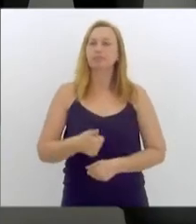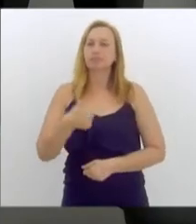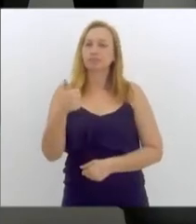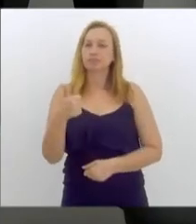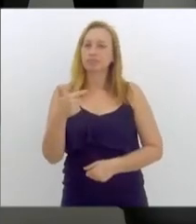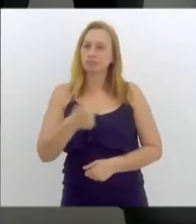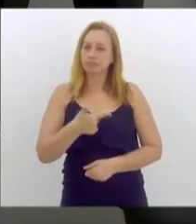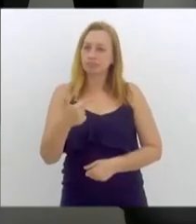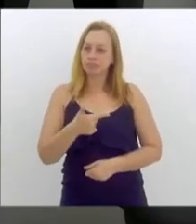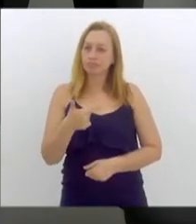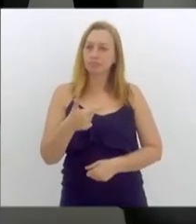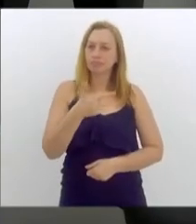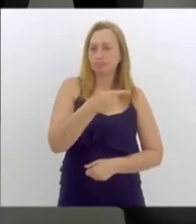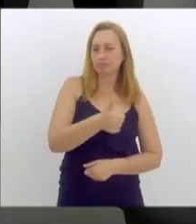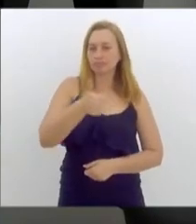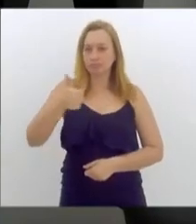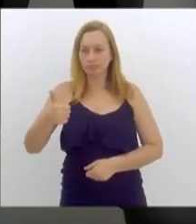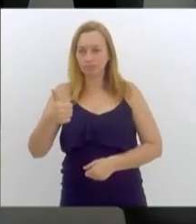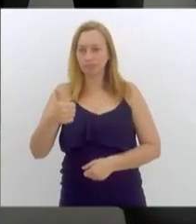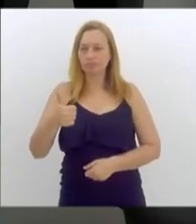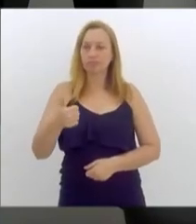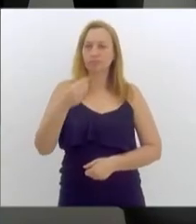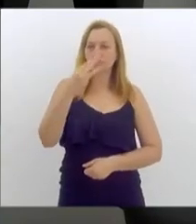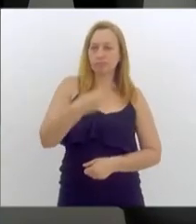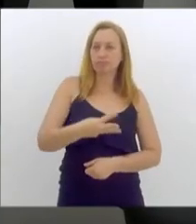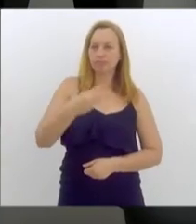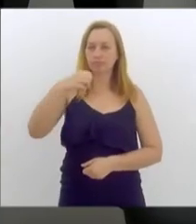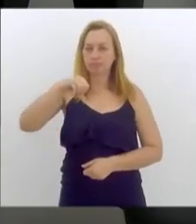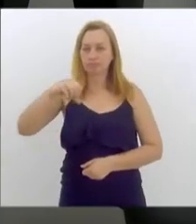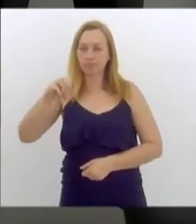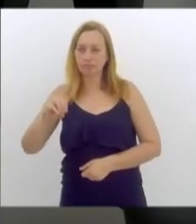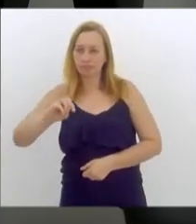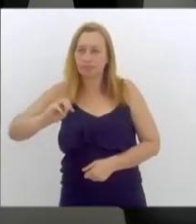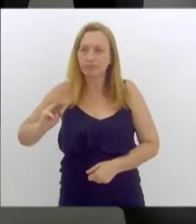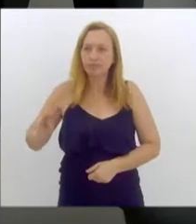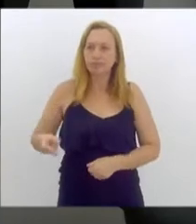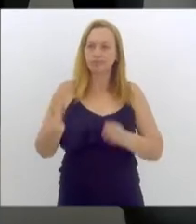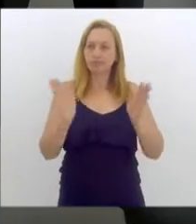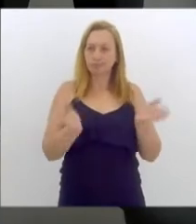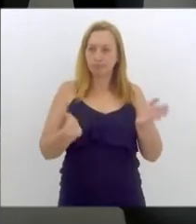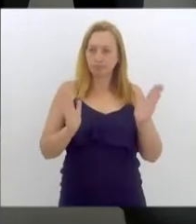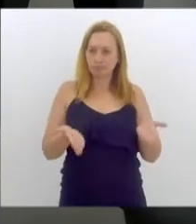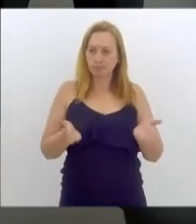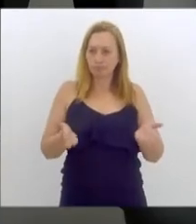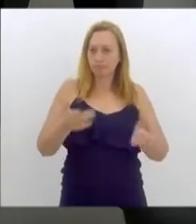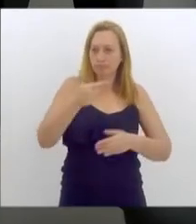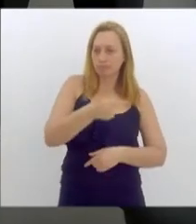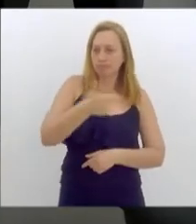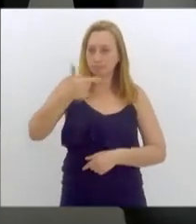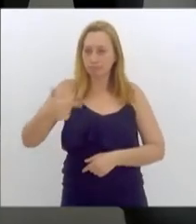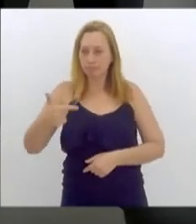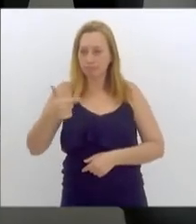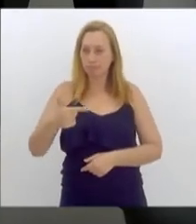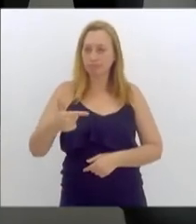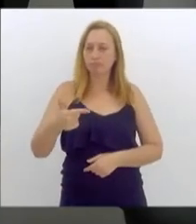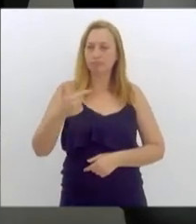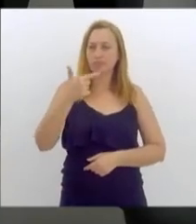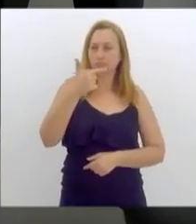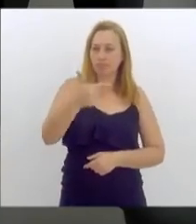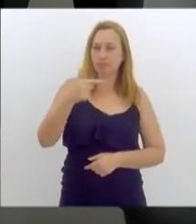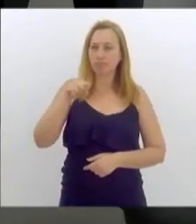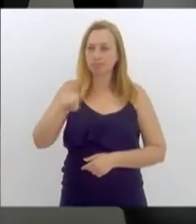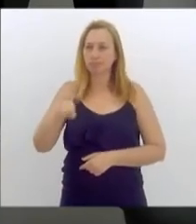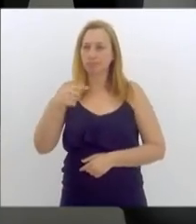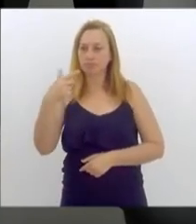primeiro no segundo de 21 foram de 390 milhões e agora no segundo quadro de mestre 22 né 2.2